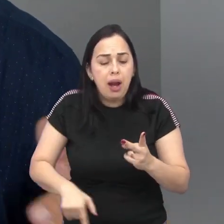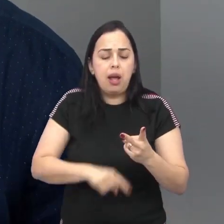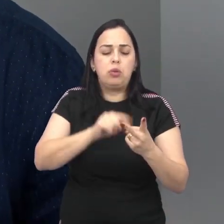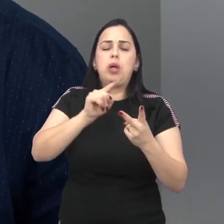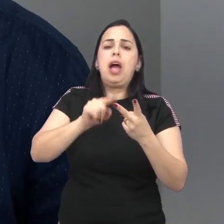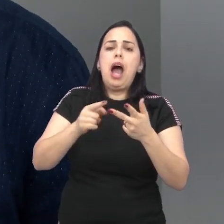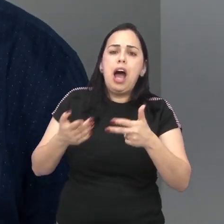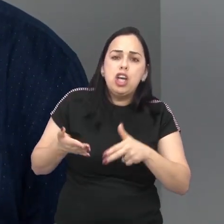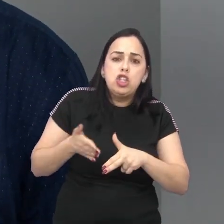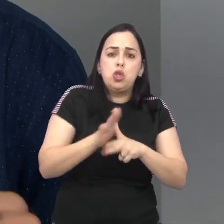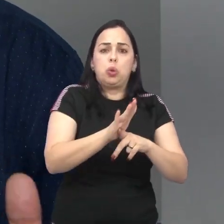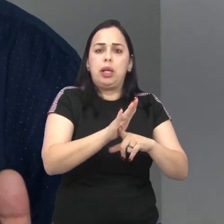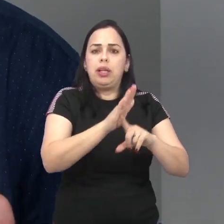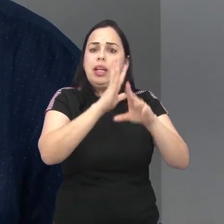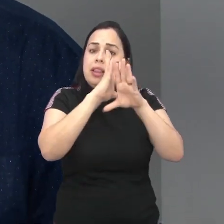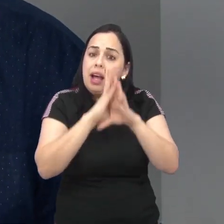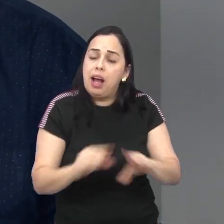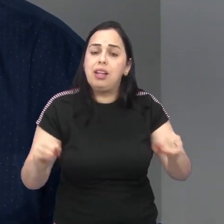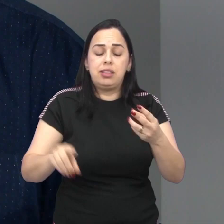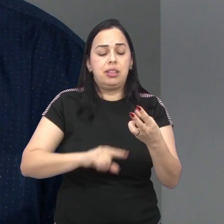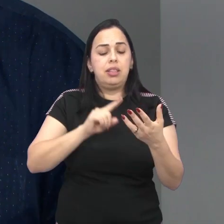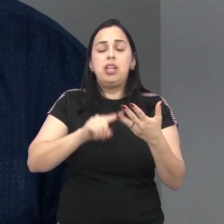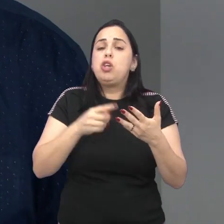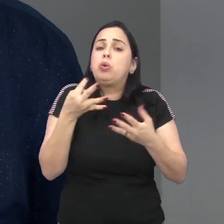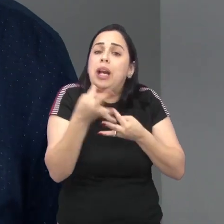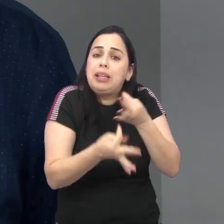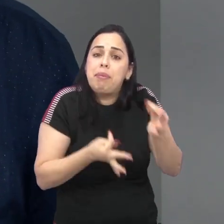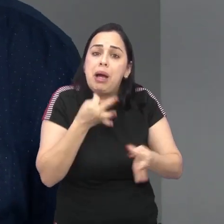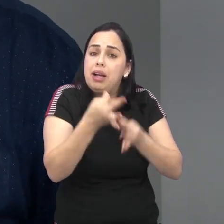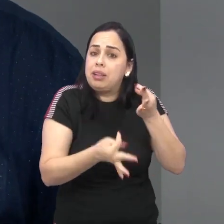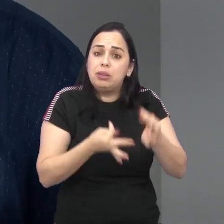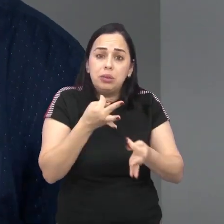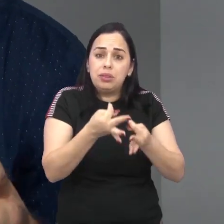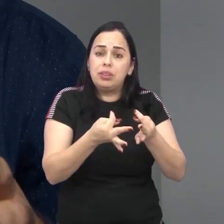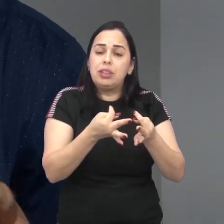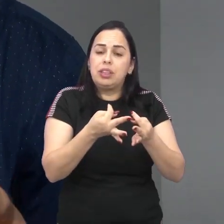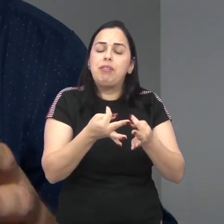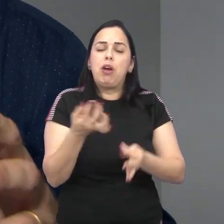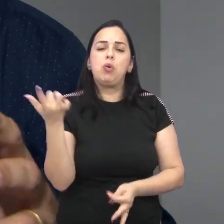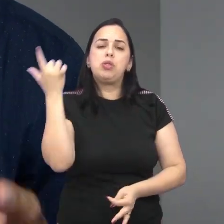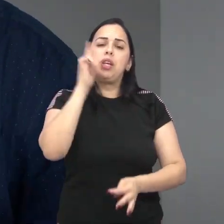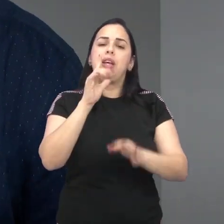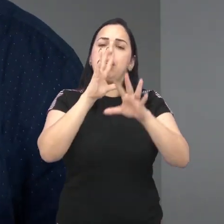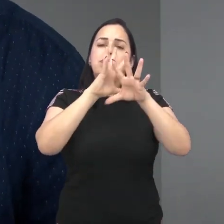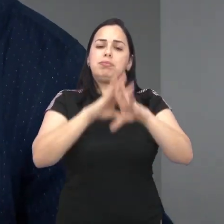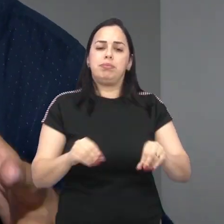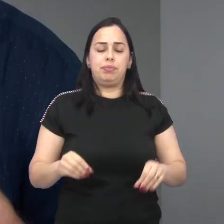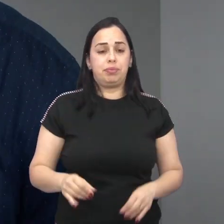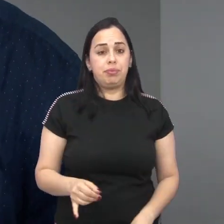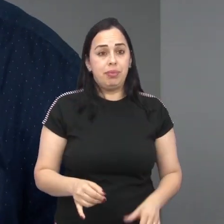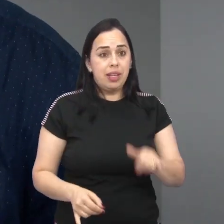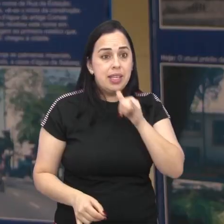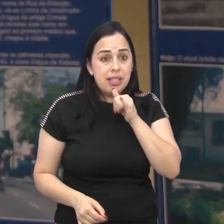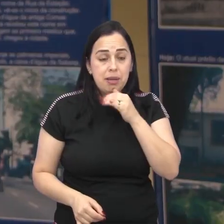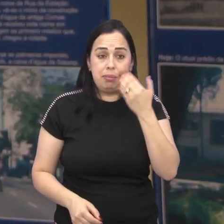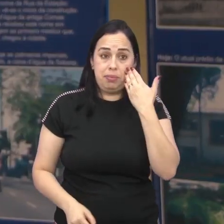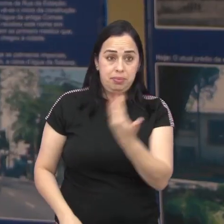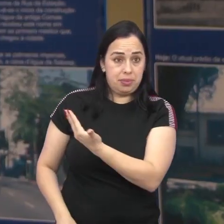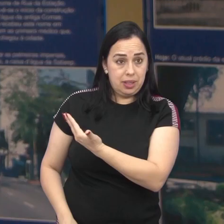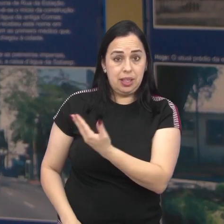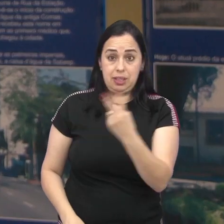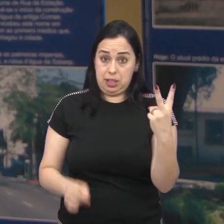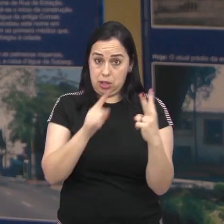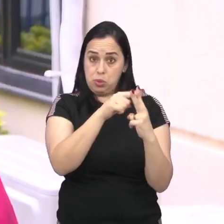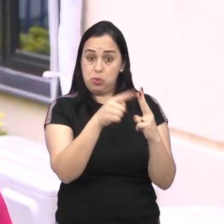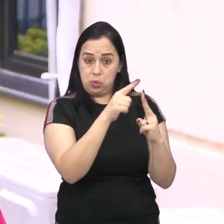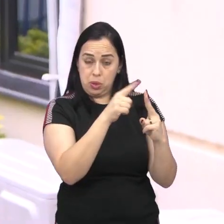mais barato, é o que ajuda até num tratamento precoce que vai ter solução, que vai resolver. Exemplos como